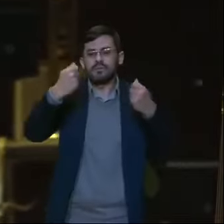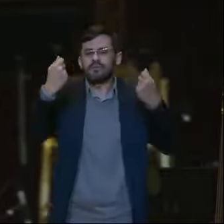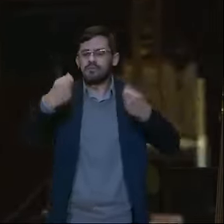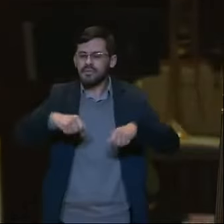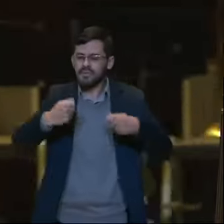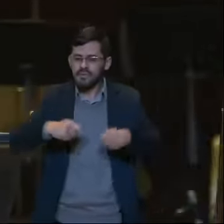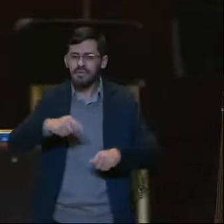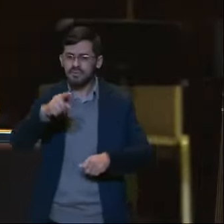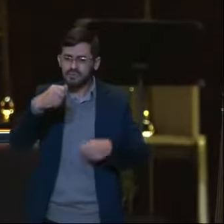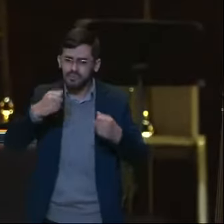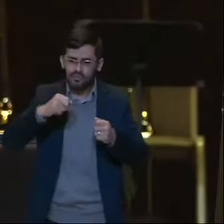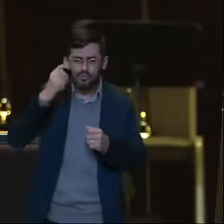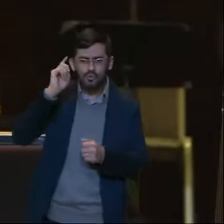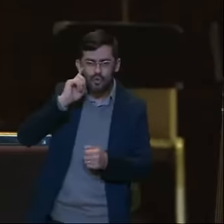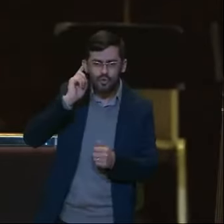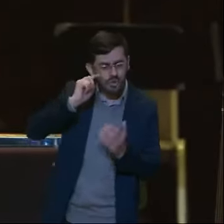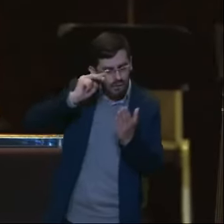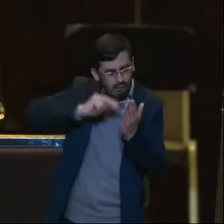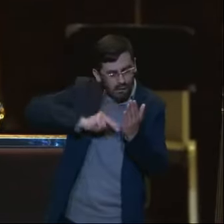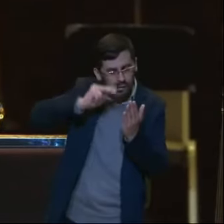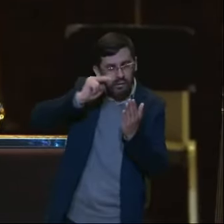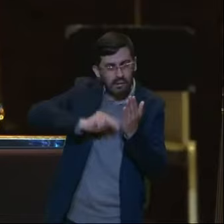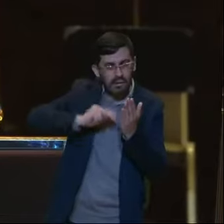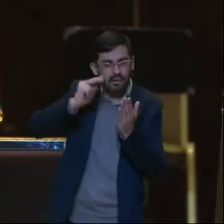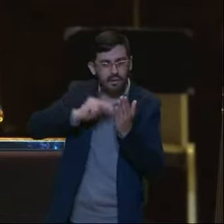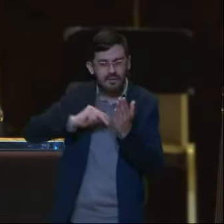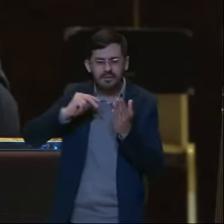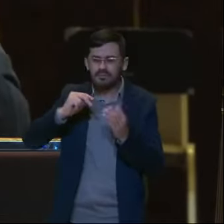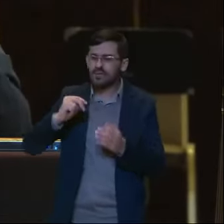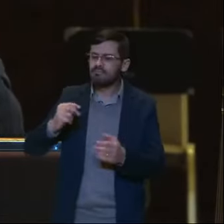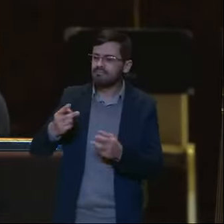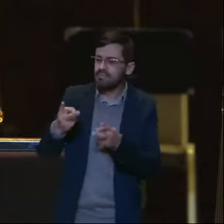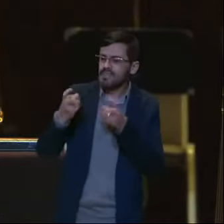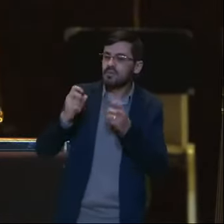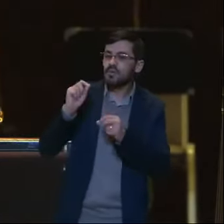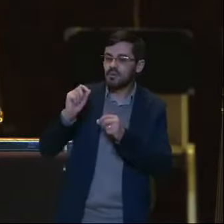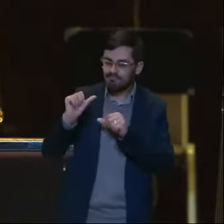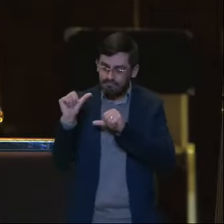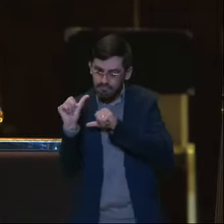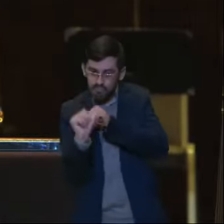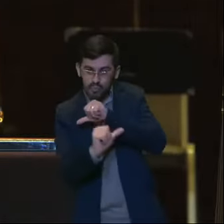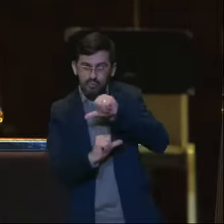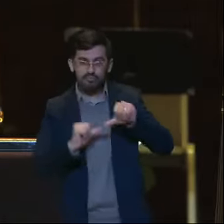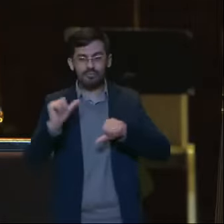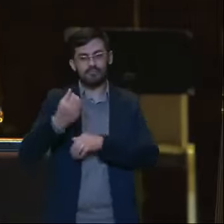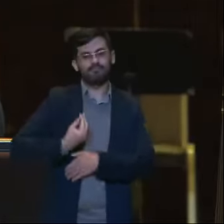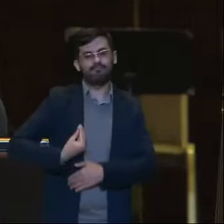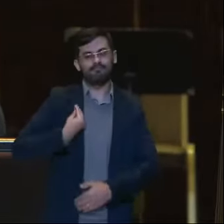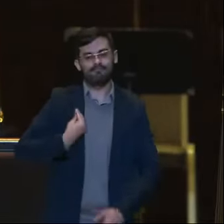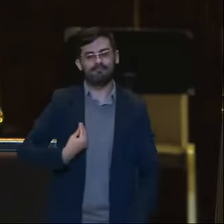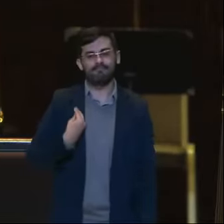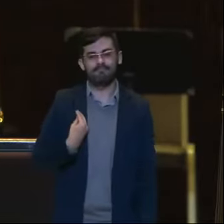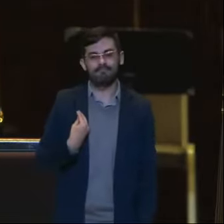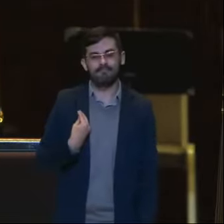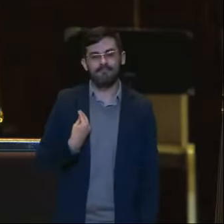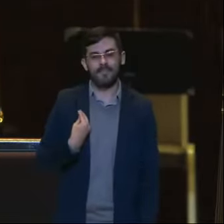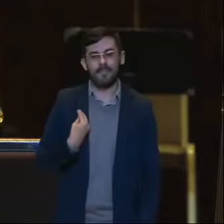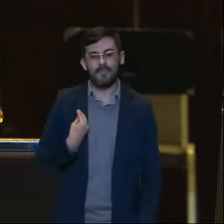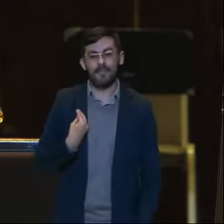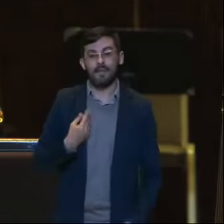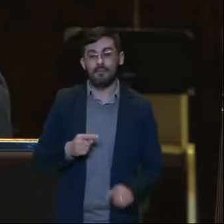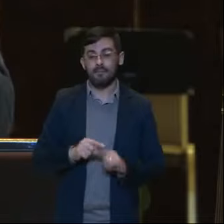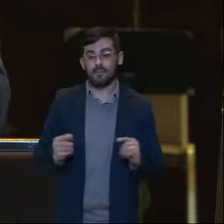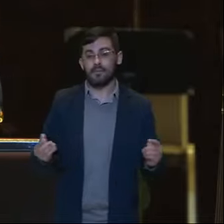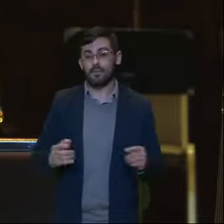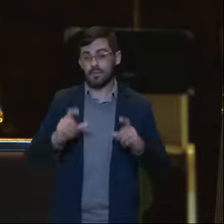dia. E você vai ver essa espiritualidade diferente transformando você. Agora eu queria chamar a tua